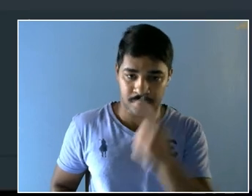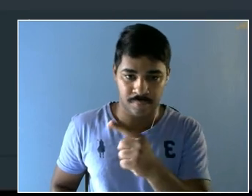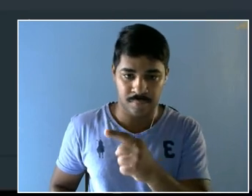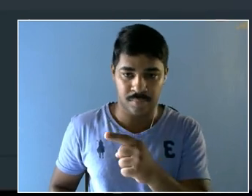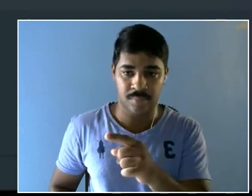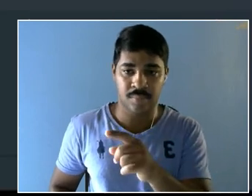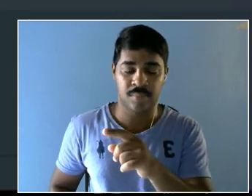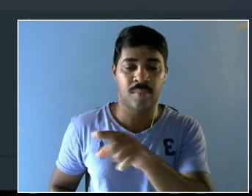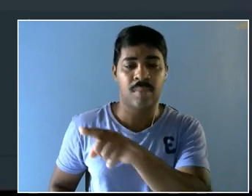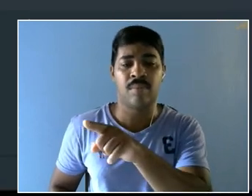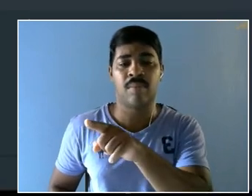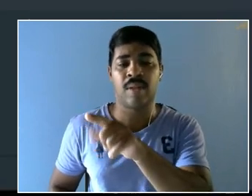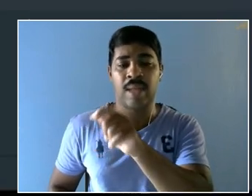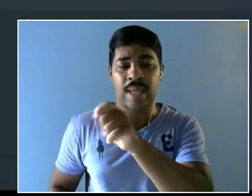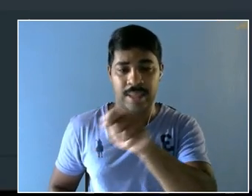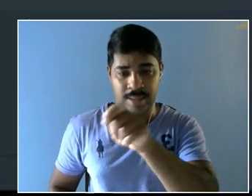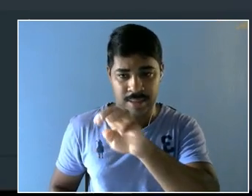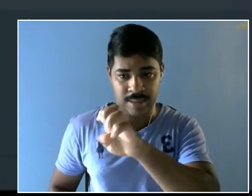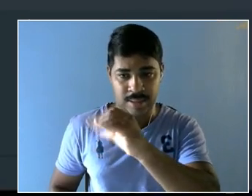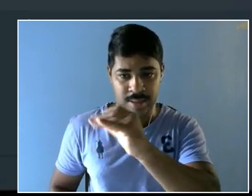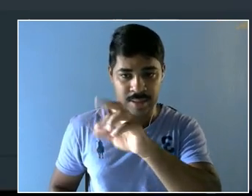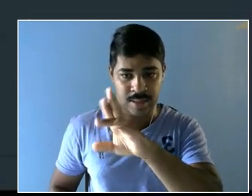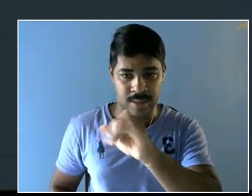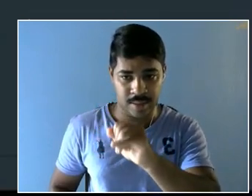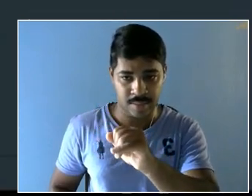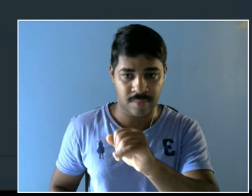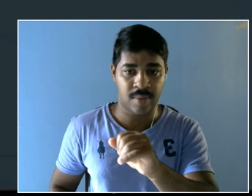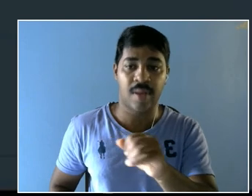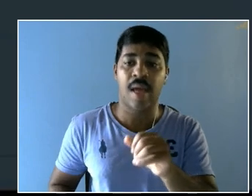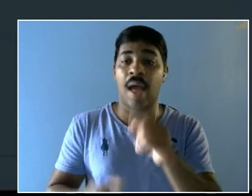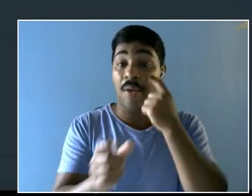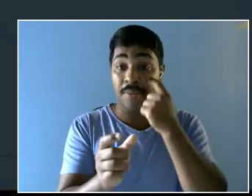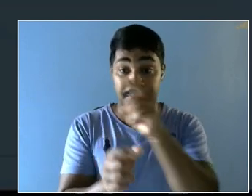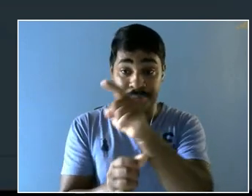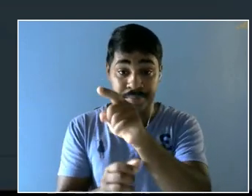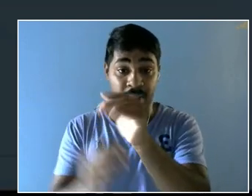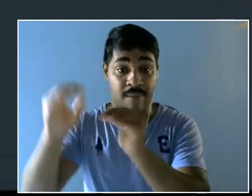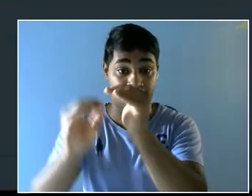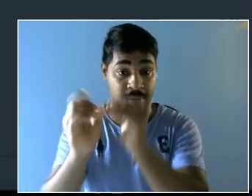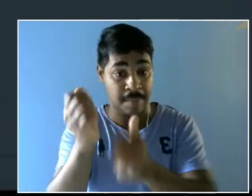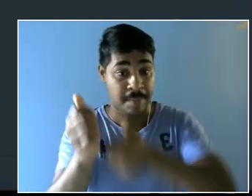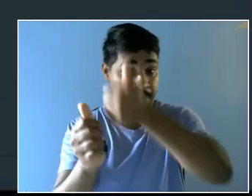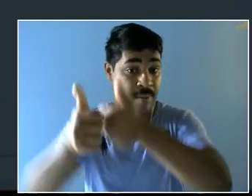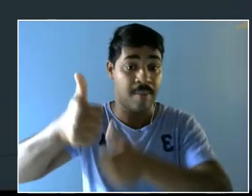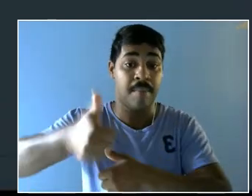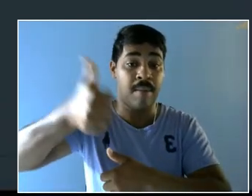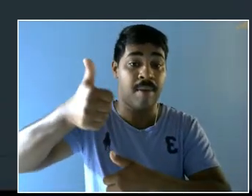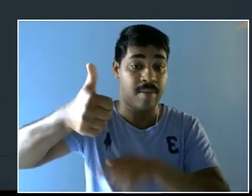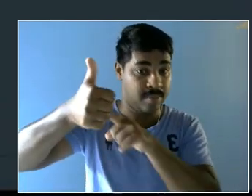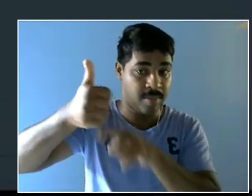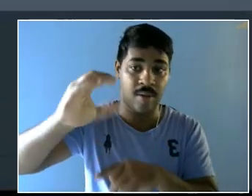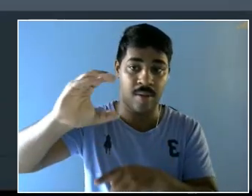ele escreve 1 por linha. E depois de escrever o valor do contador, eu preciso modificar o valor para